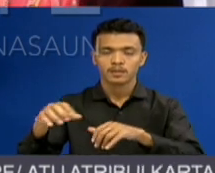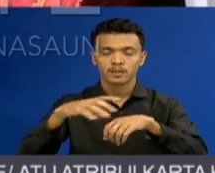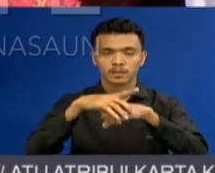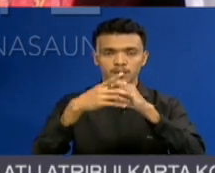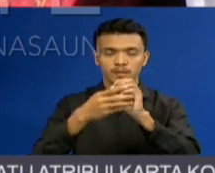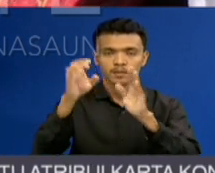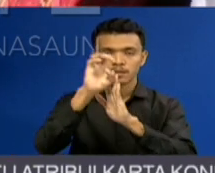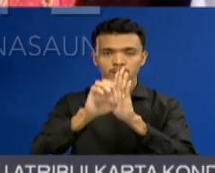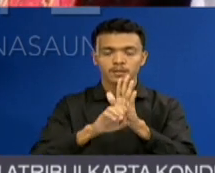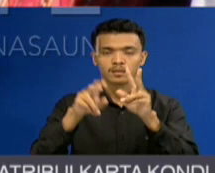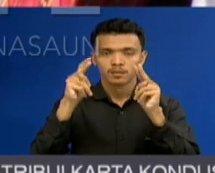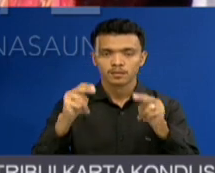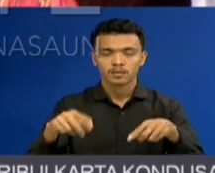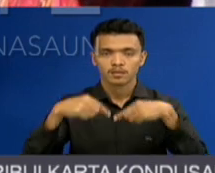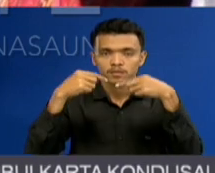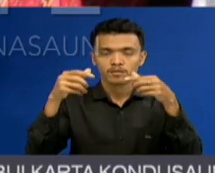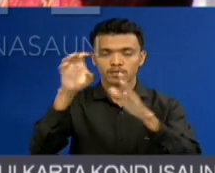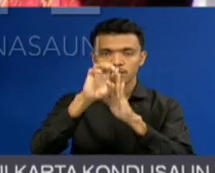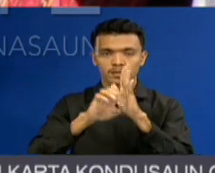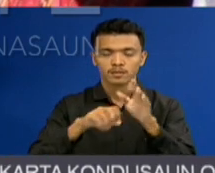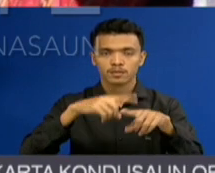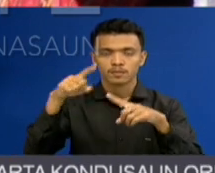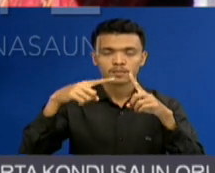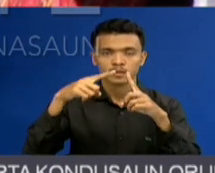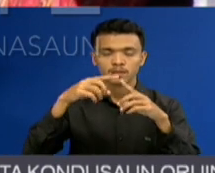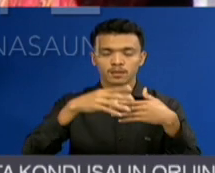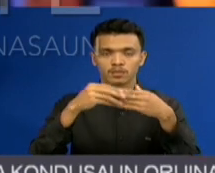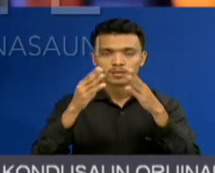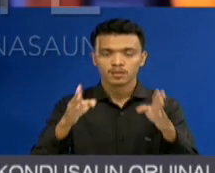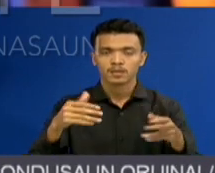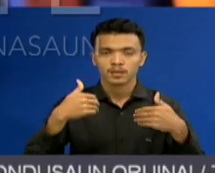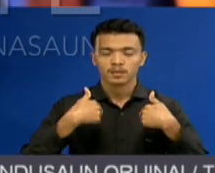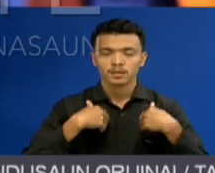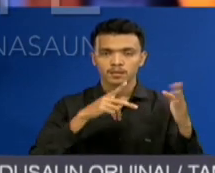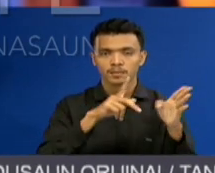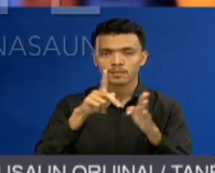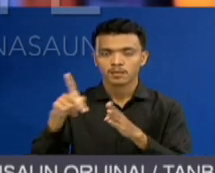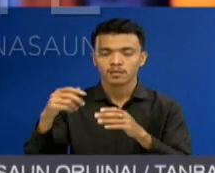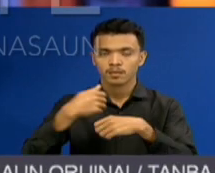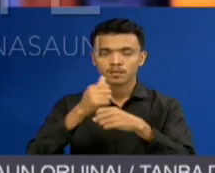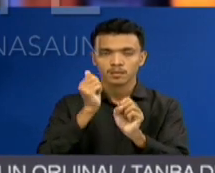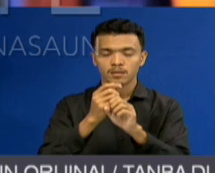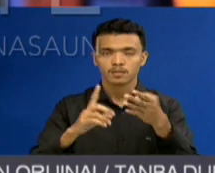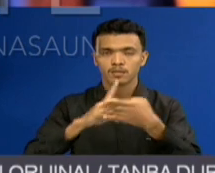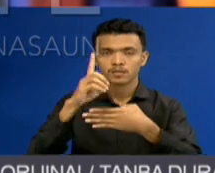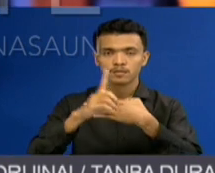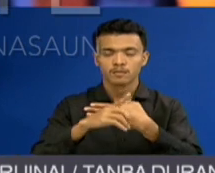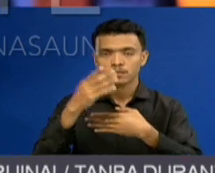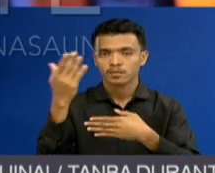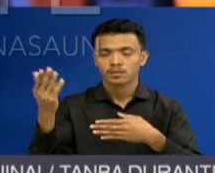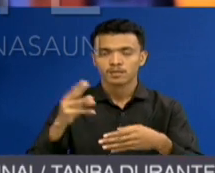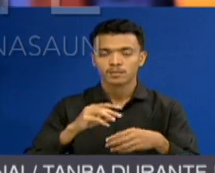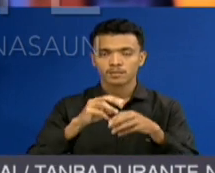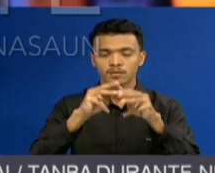estado tem que entrega ba estado wanhira autoridade municipio iha plano ato halo desenvolvimento iha municipio. Tambane husi